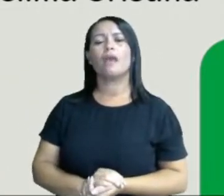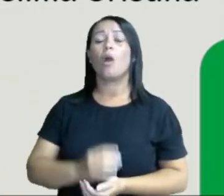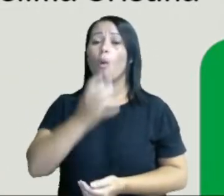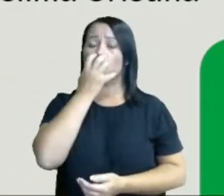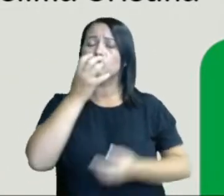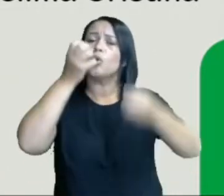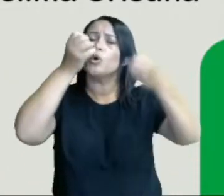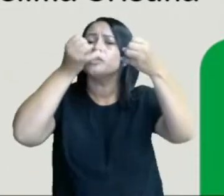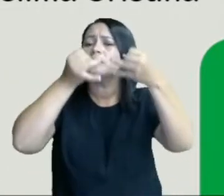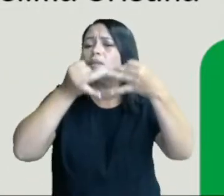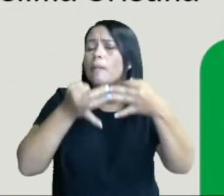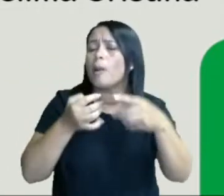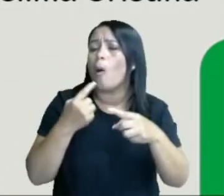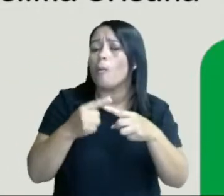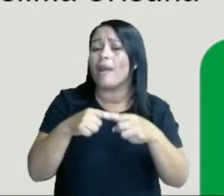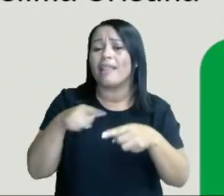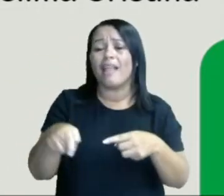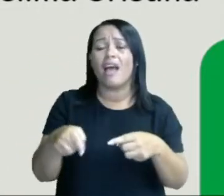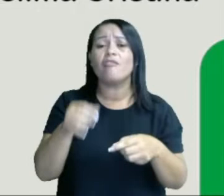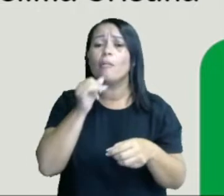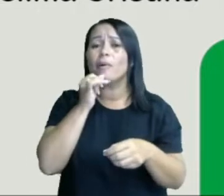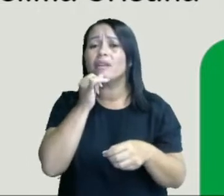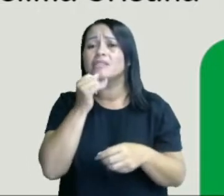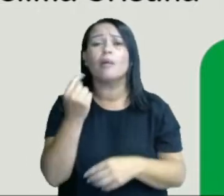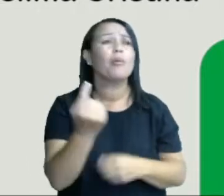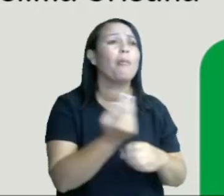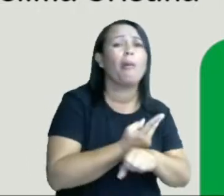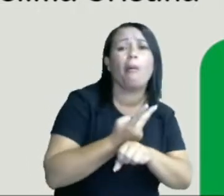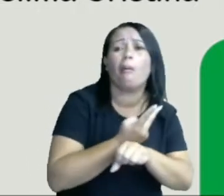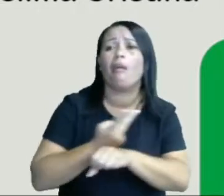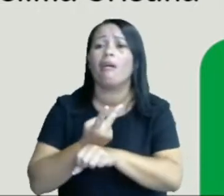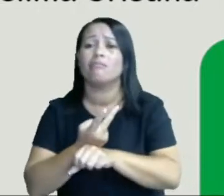Explicando o cachorro que estava perdido.